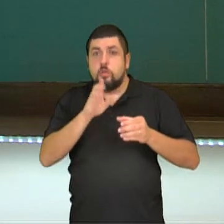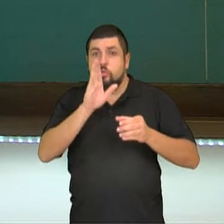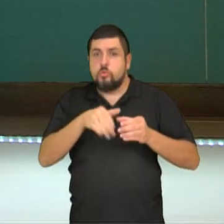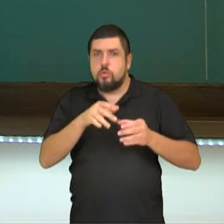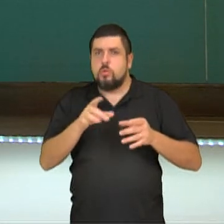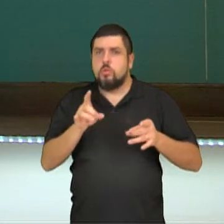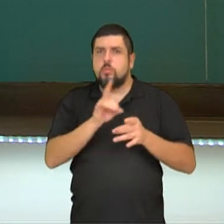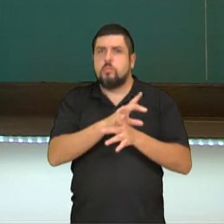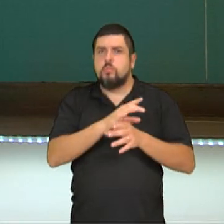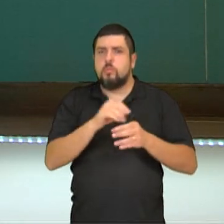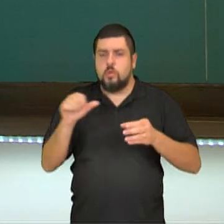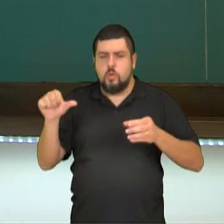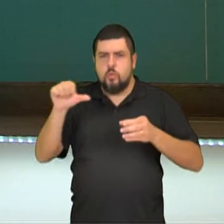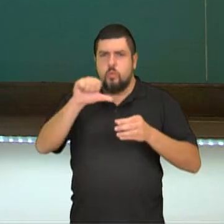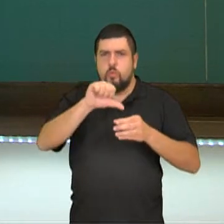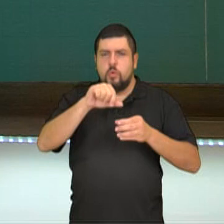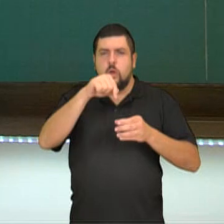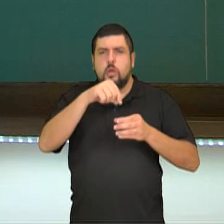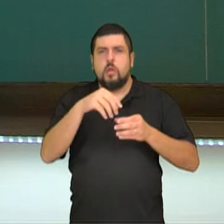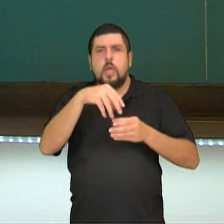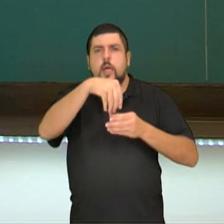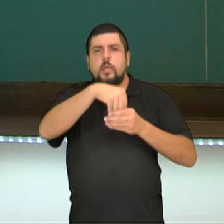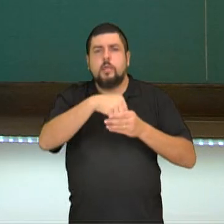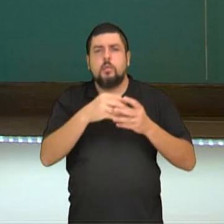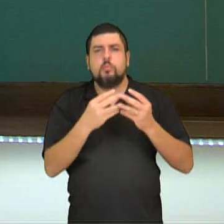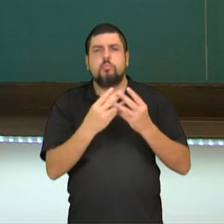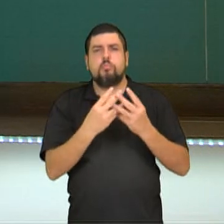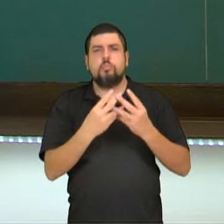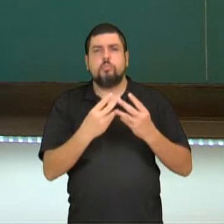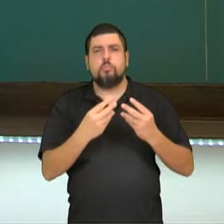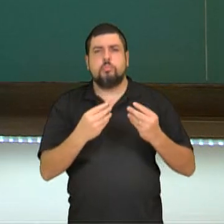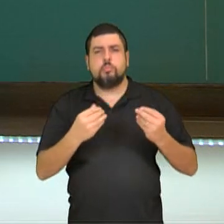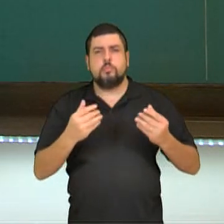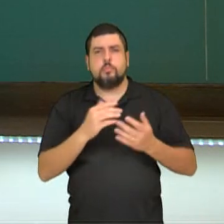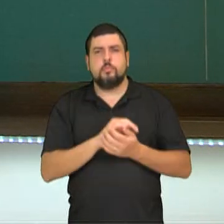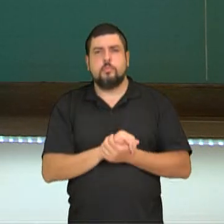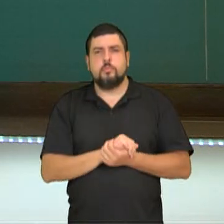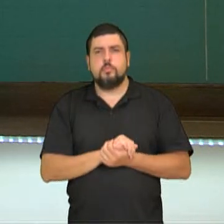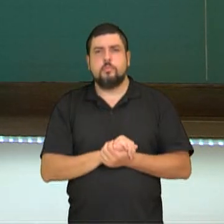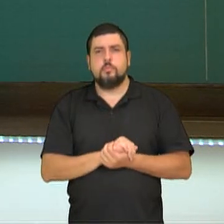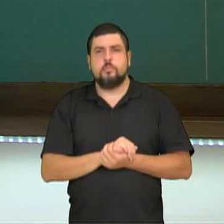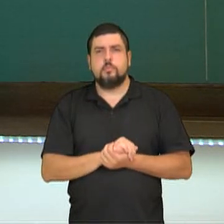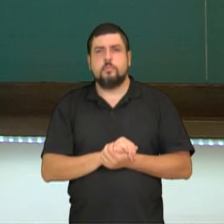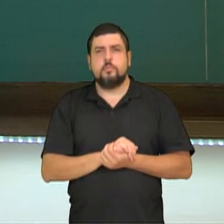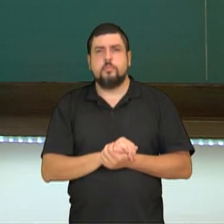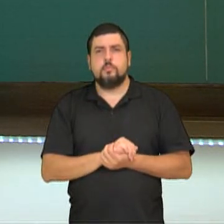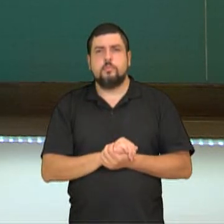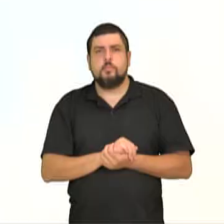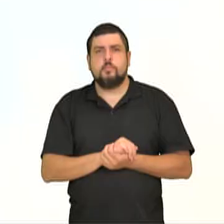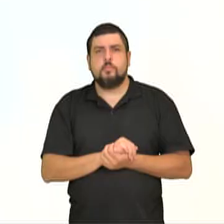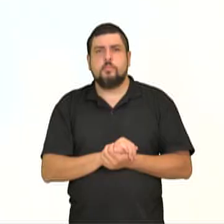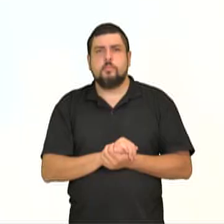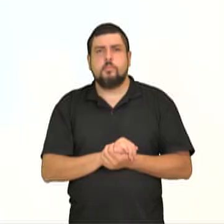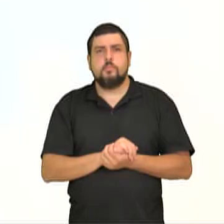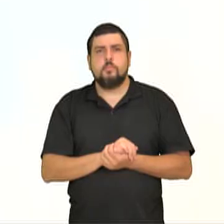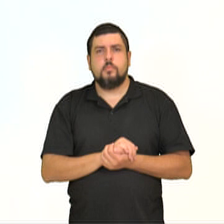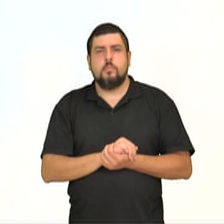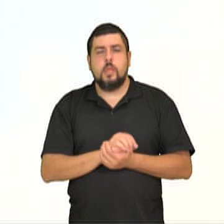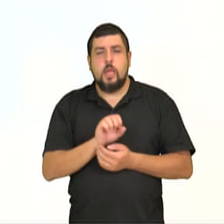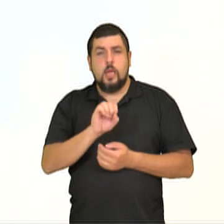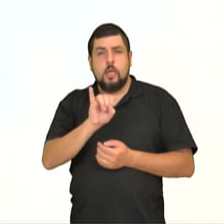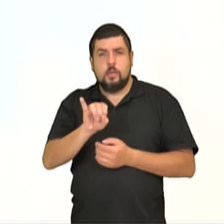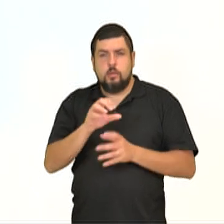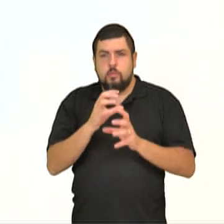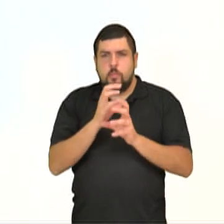assim eu vou ter uma solução diluída, estou fazendo uma diluição. Quando a gente calcula a concentração